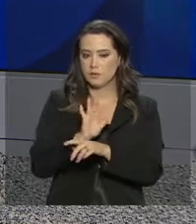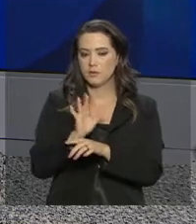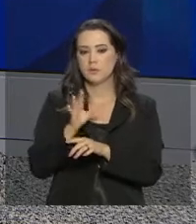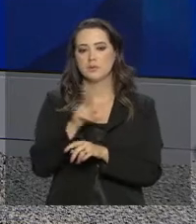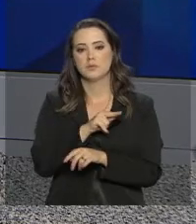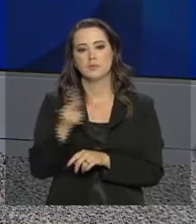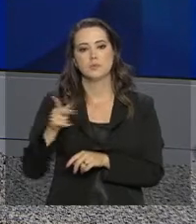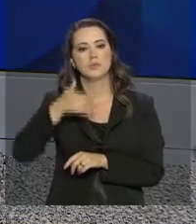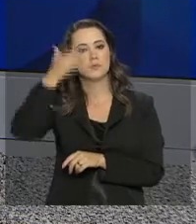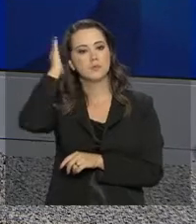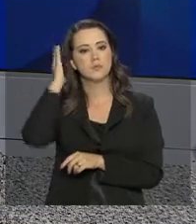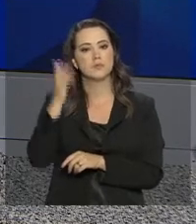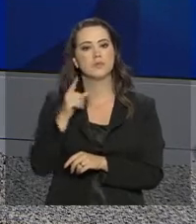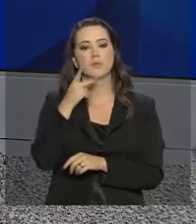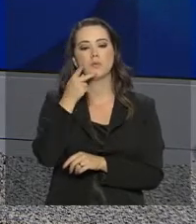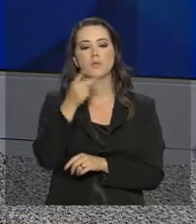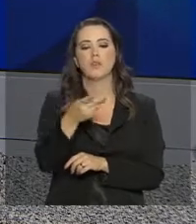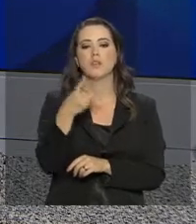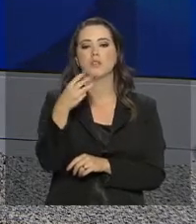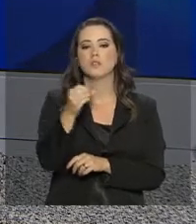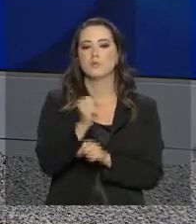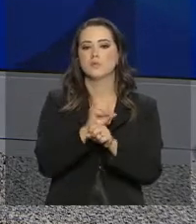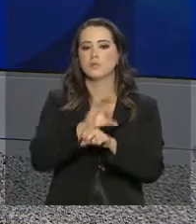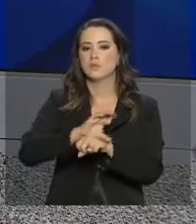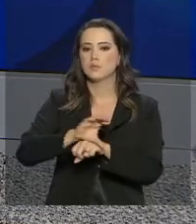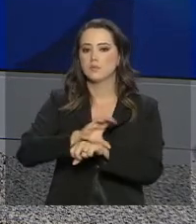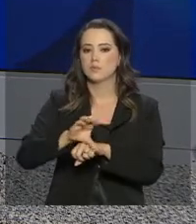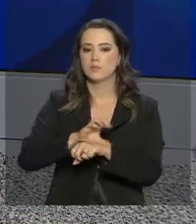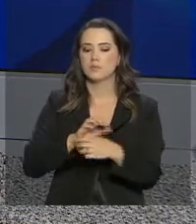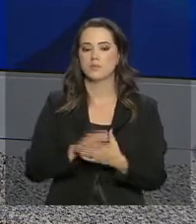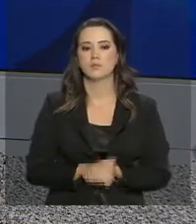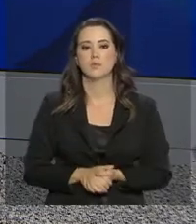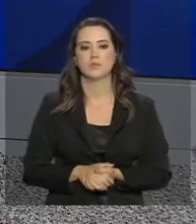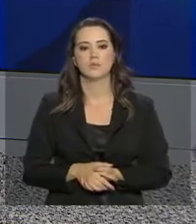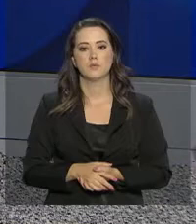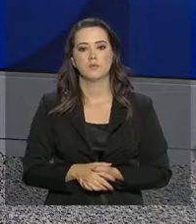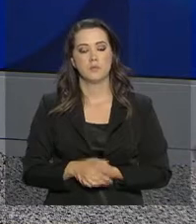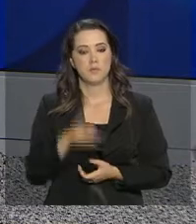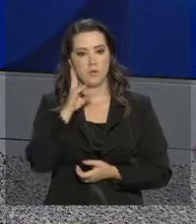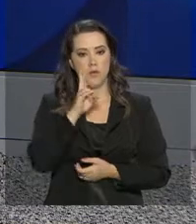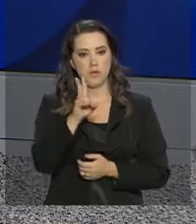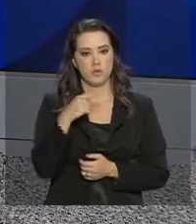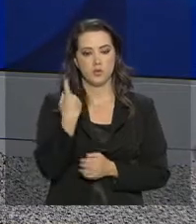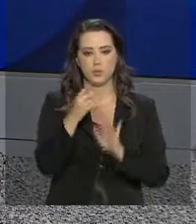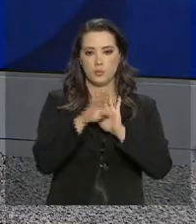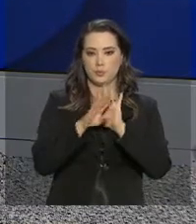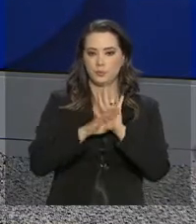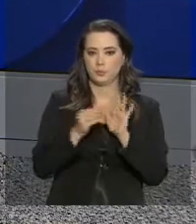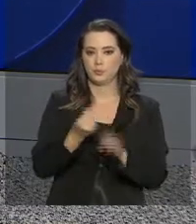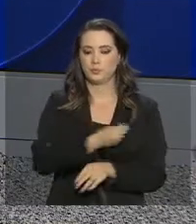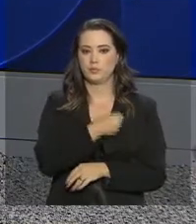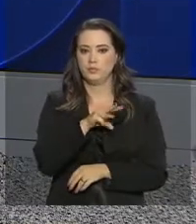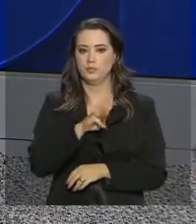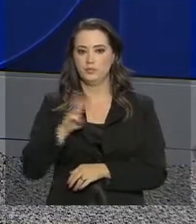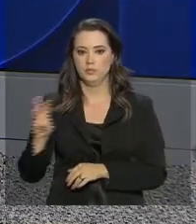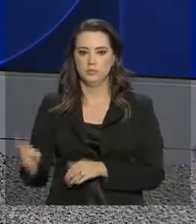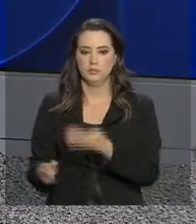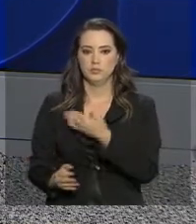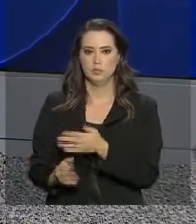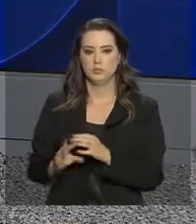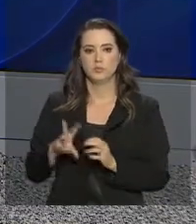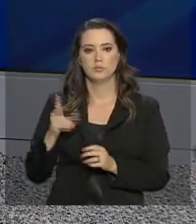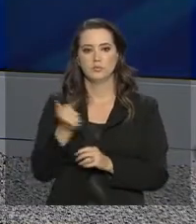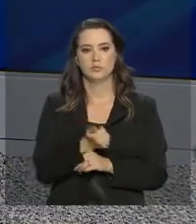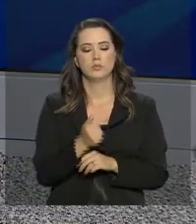com o presidente michel temer sobre os 30 anos da constituição acompanhar a nossa programação ao vivo pelo site da nbr